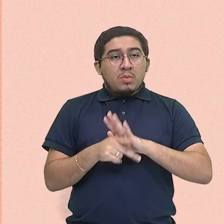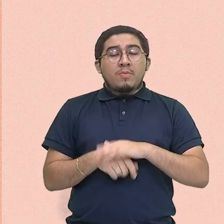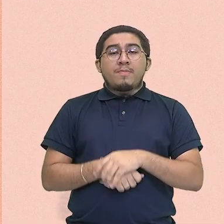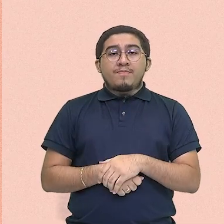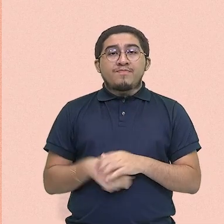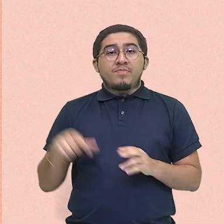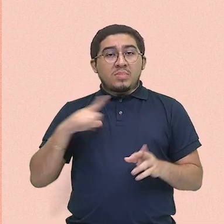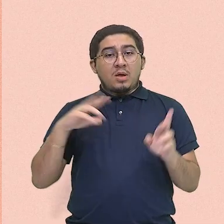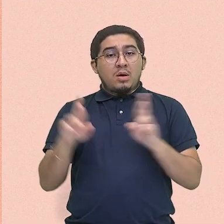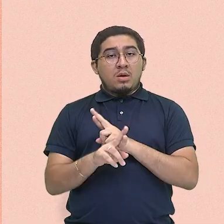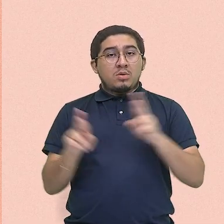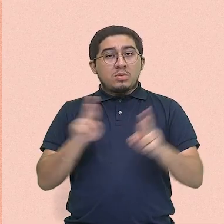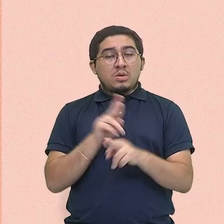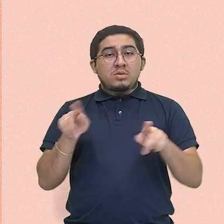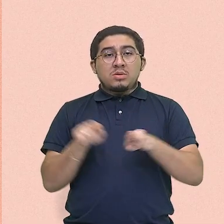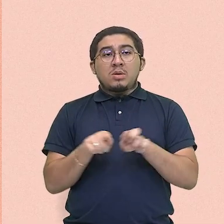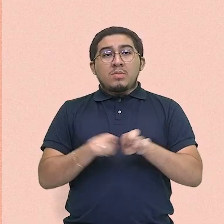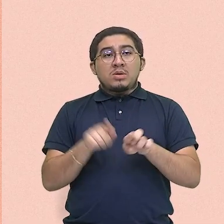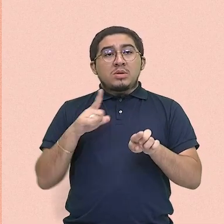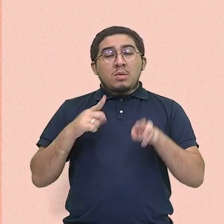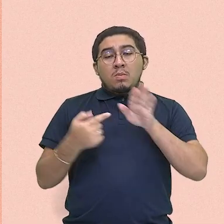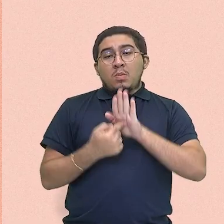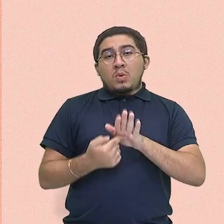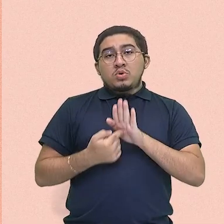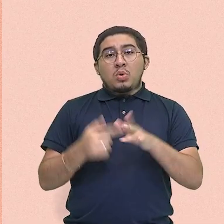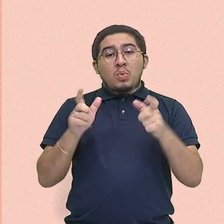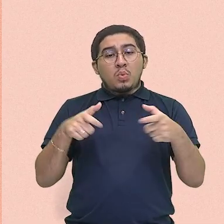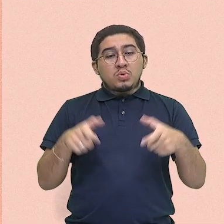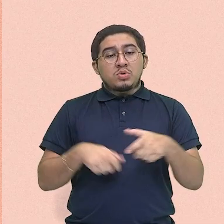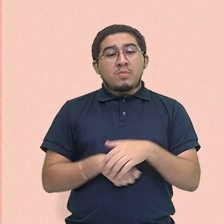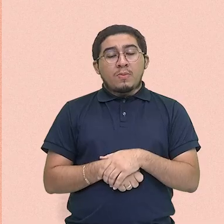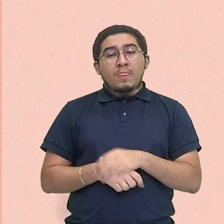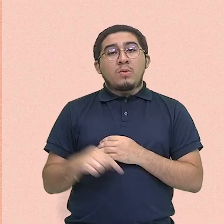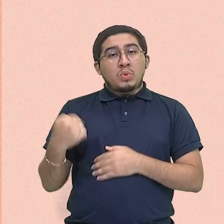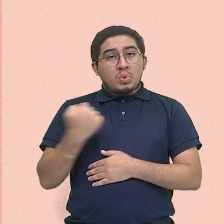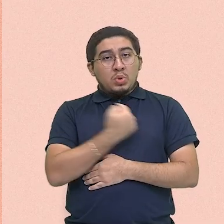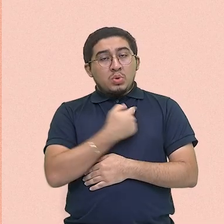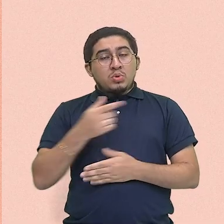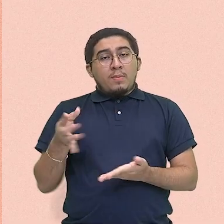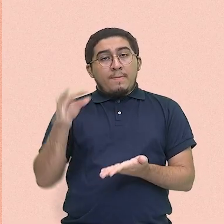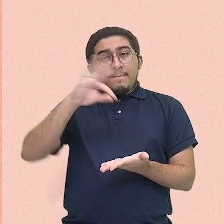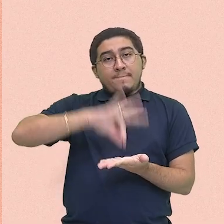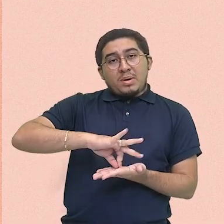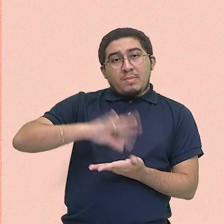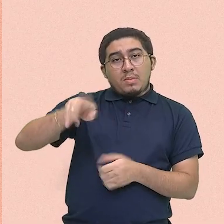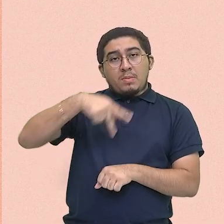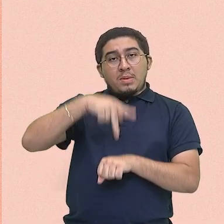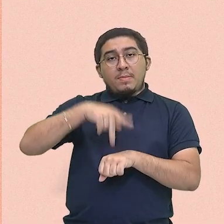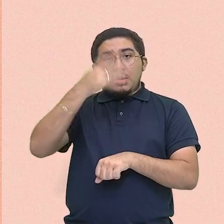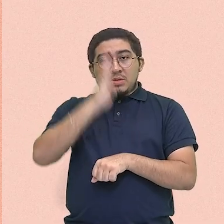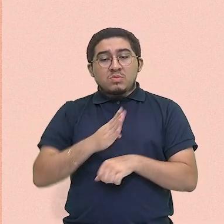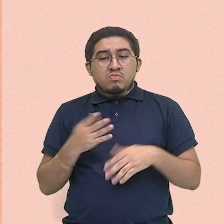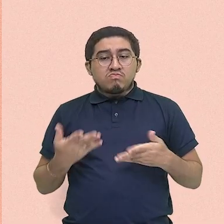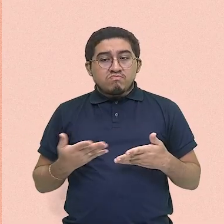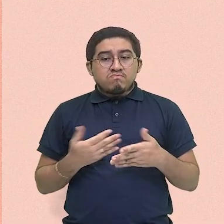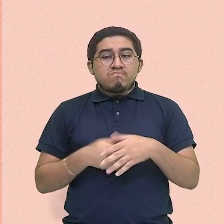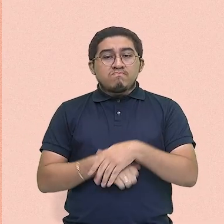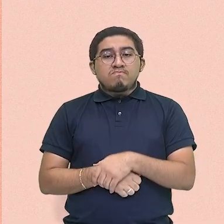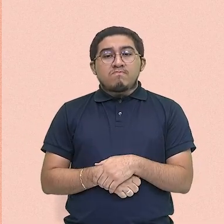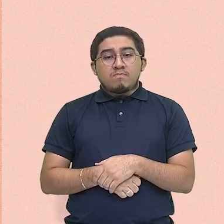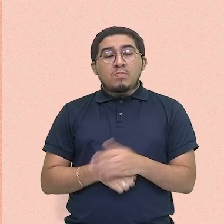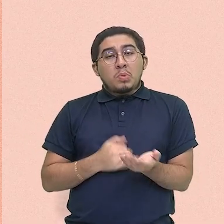estão relacionadas e que estão mostradas aí em nosso mapa do Brasil? Bem,